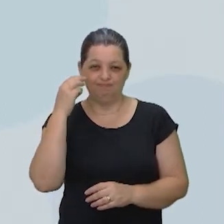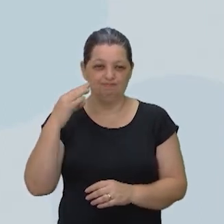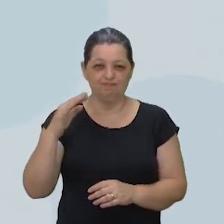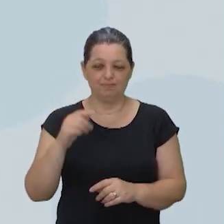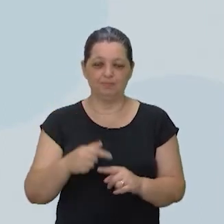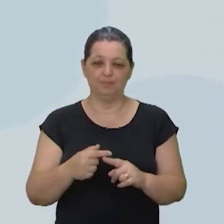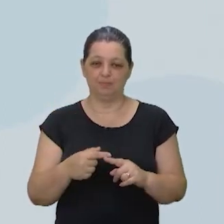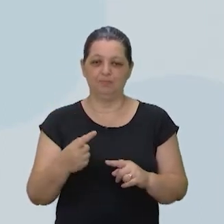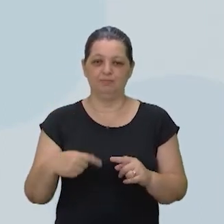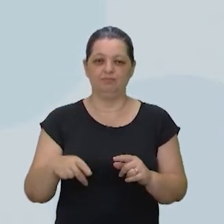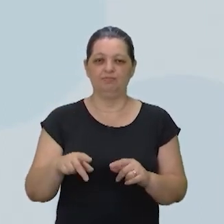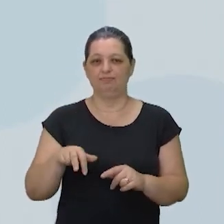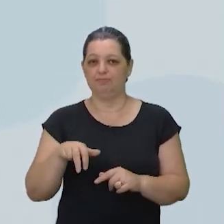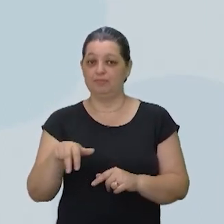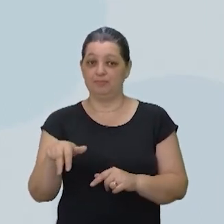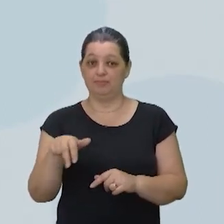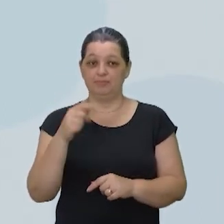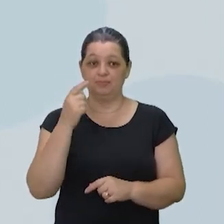aqui fazer o meu passinho.